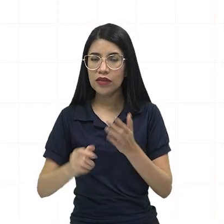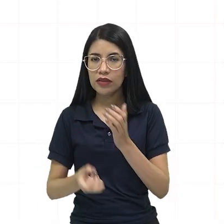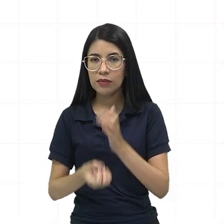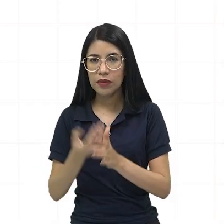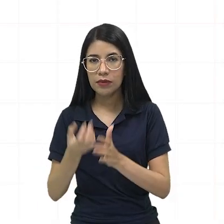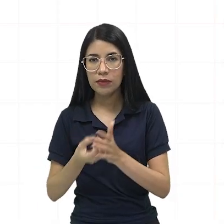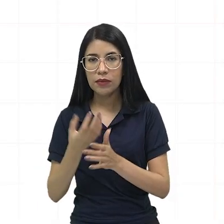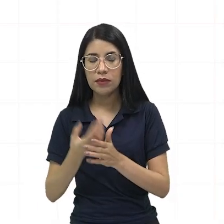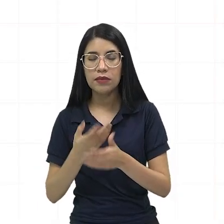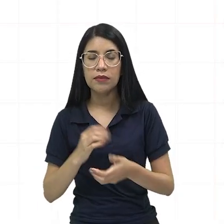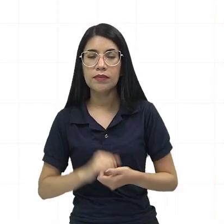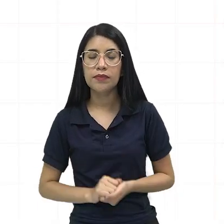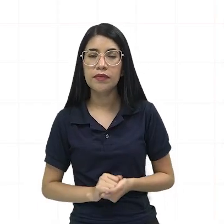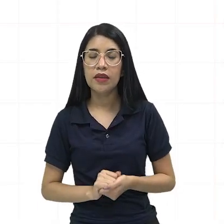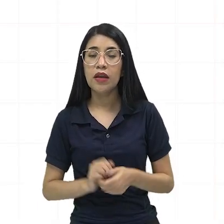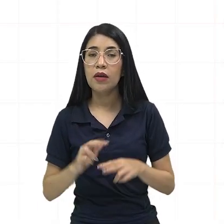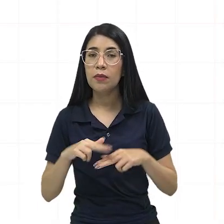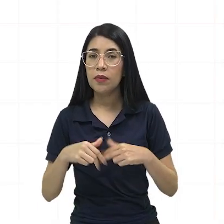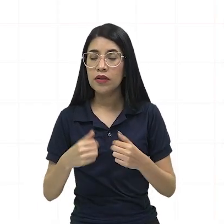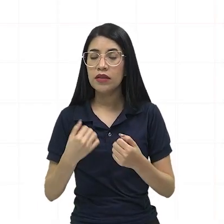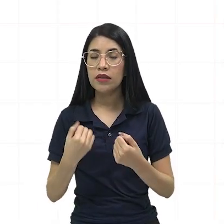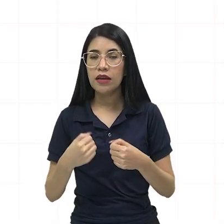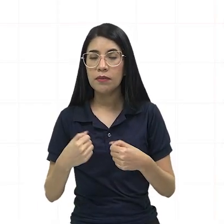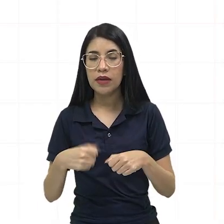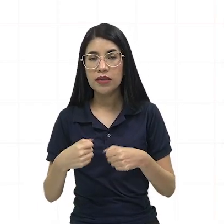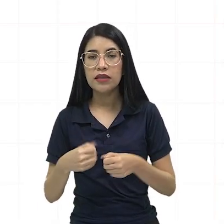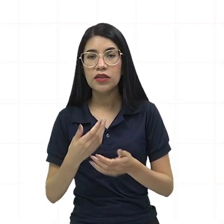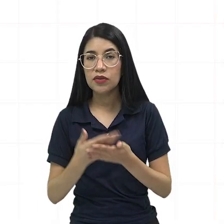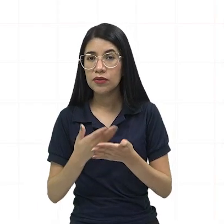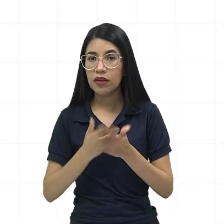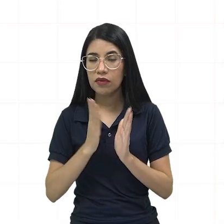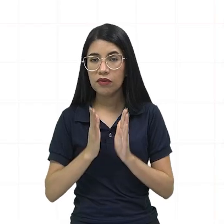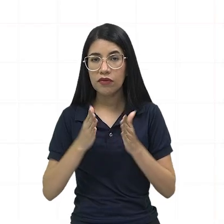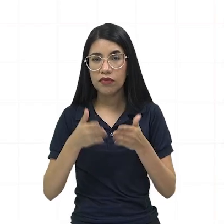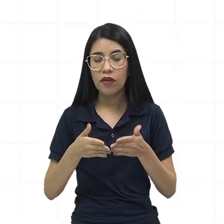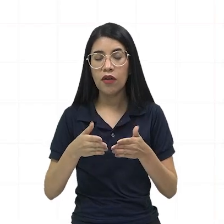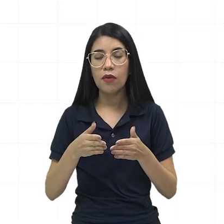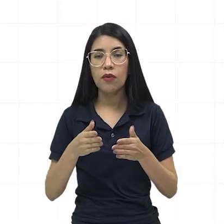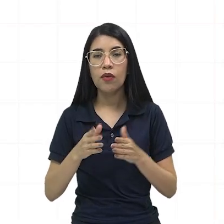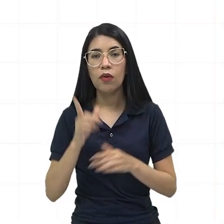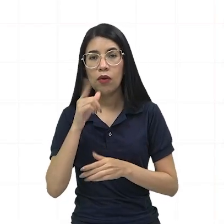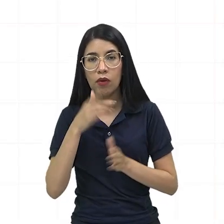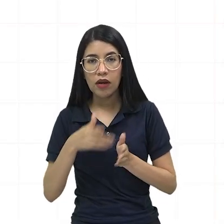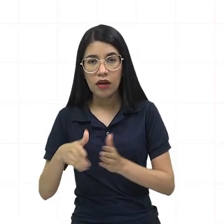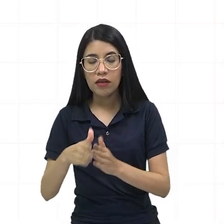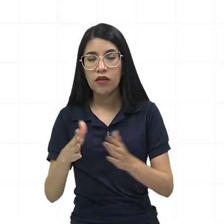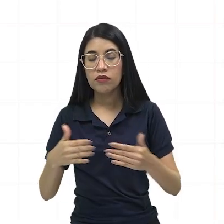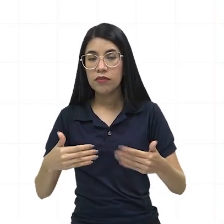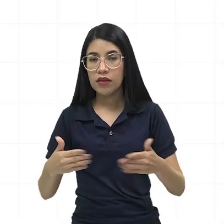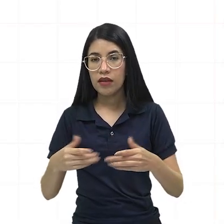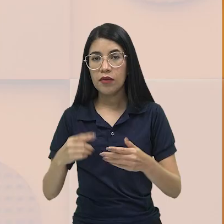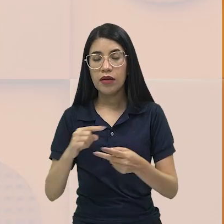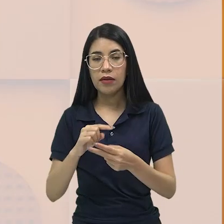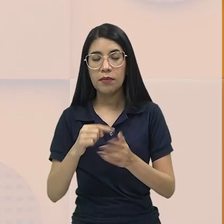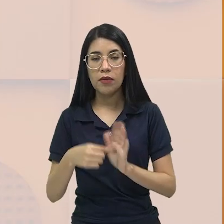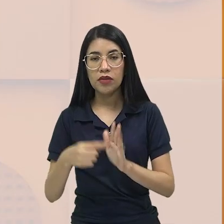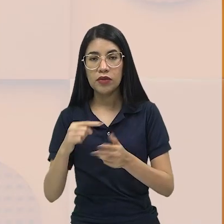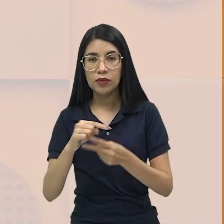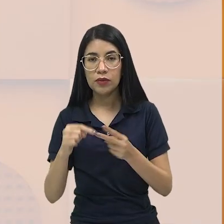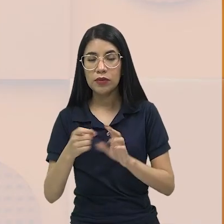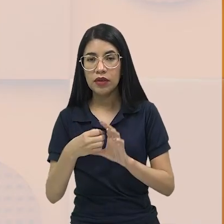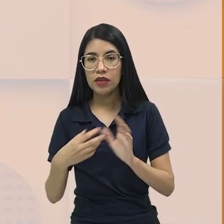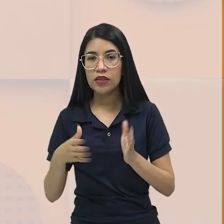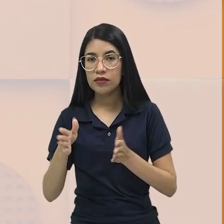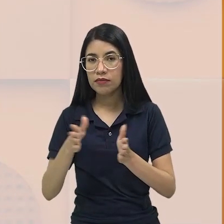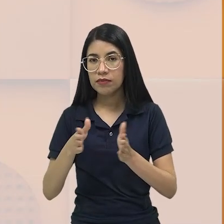importante a gente estudar o Canal do Panamá porque vai nos mostrar duas das características desse momento.